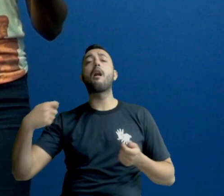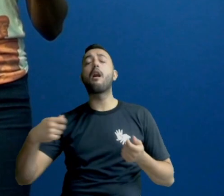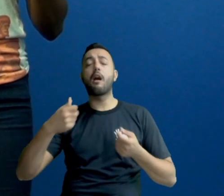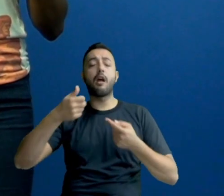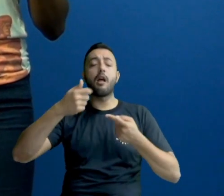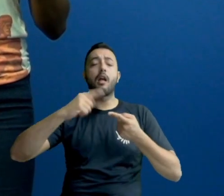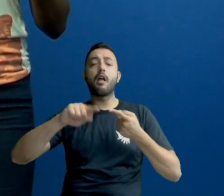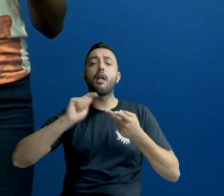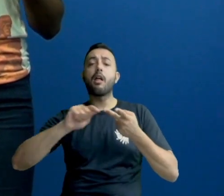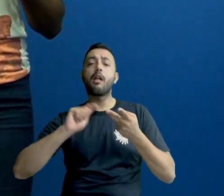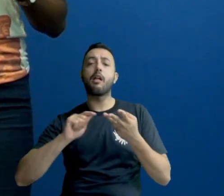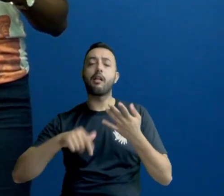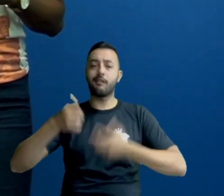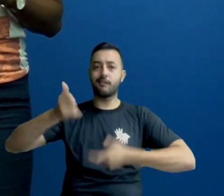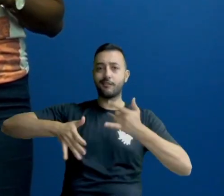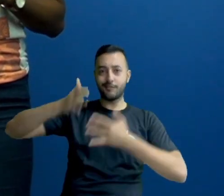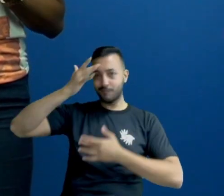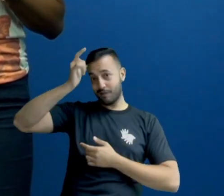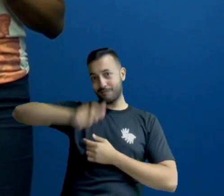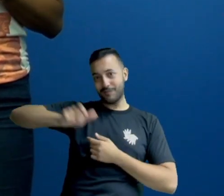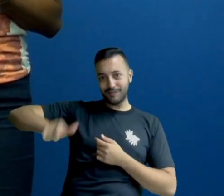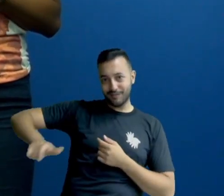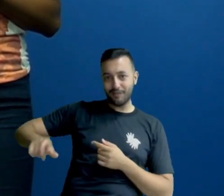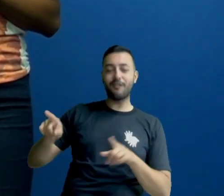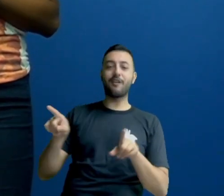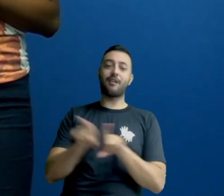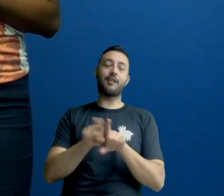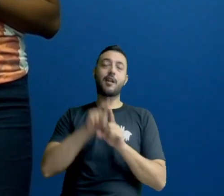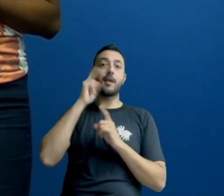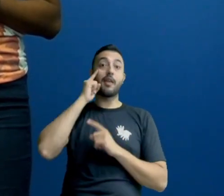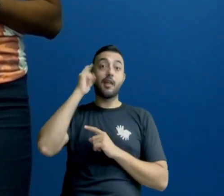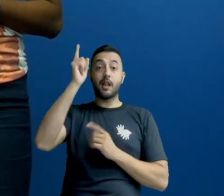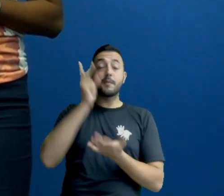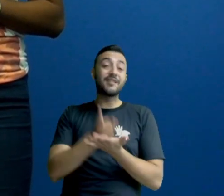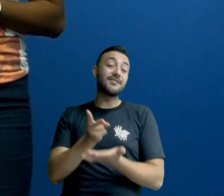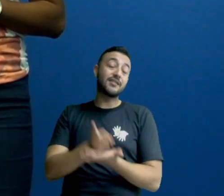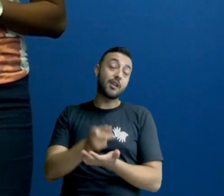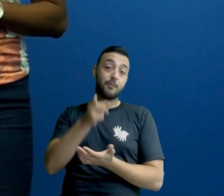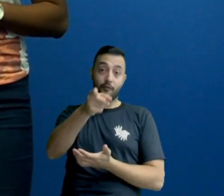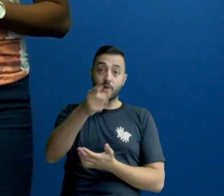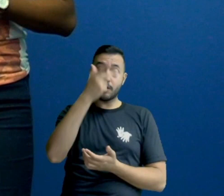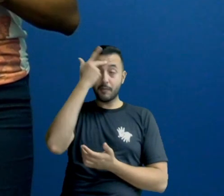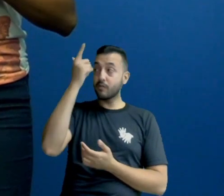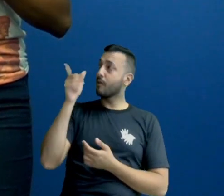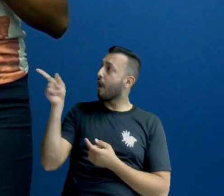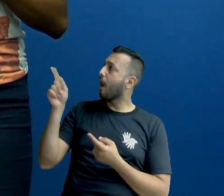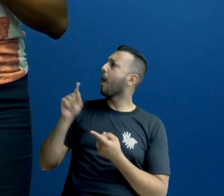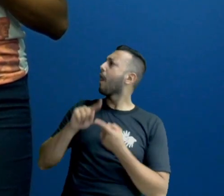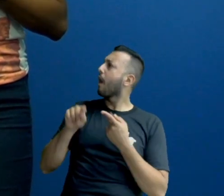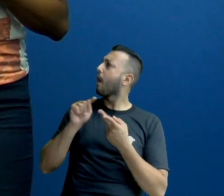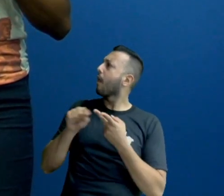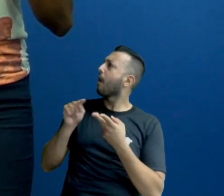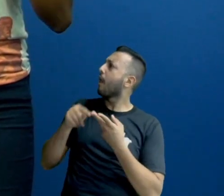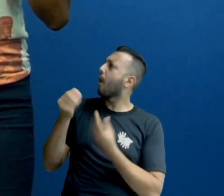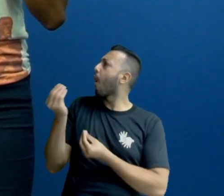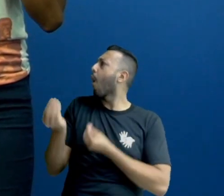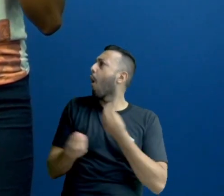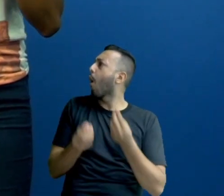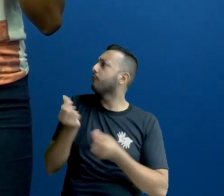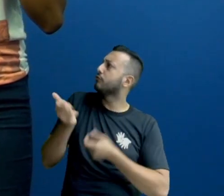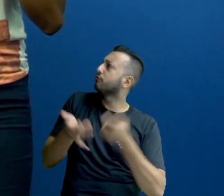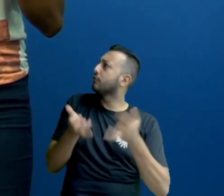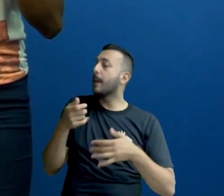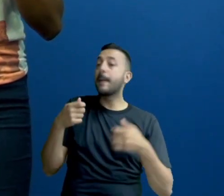vamos saber como é que se utiliza as palavrinhas, lembrando que toda vez que você vai descrever alguém, você precisa ficar ligado